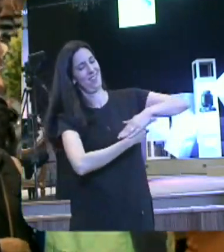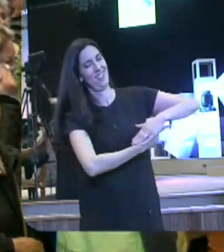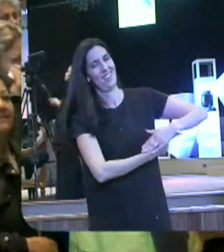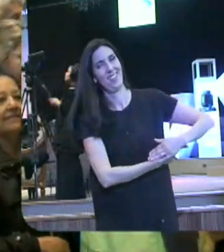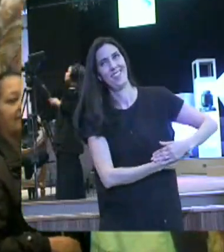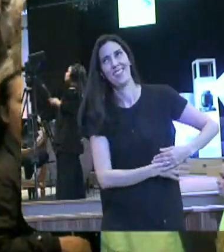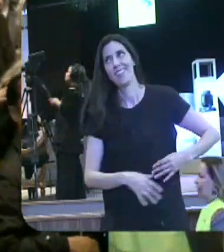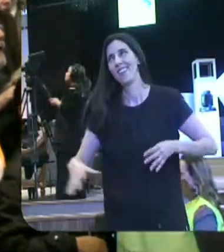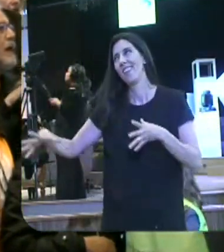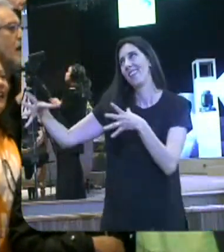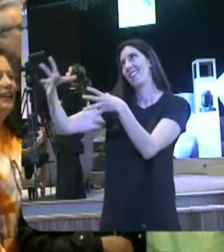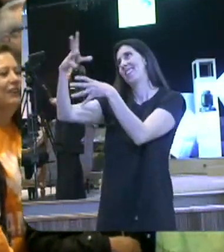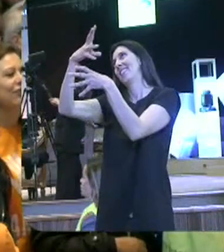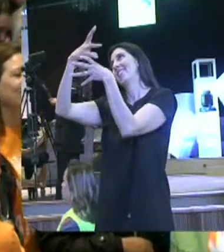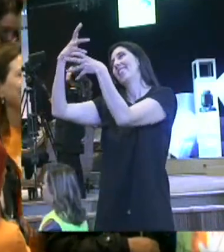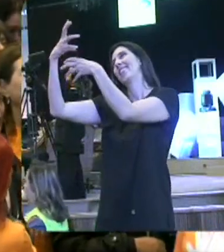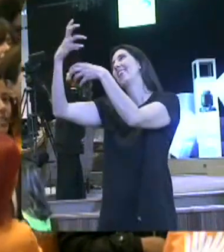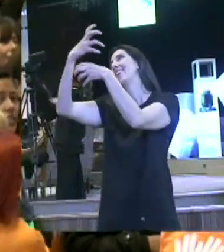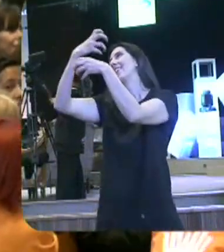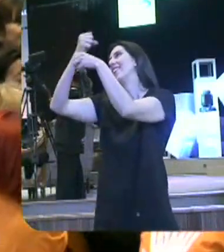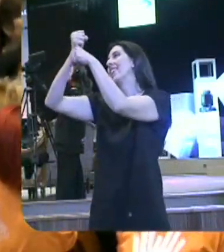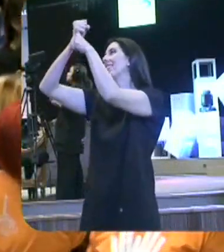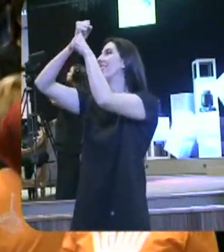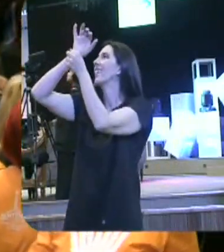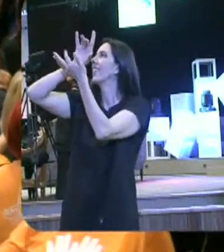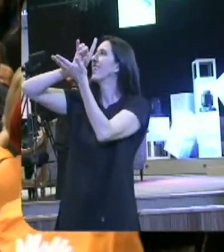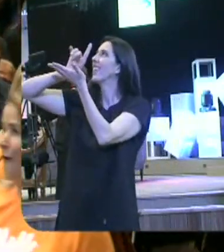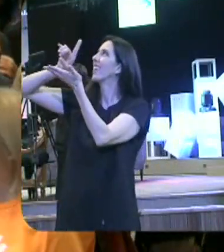e acreditar em ti.